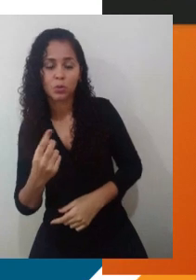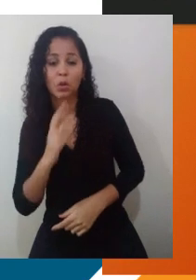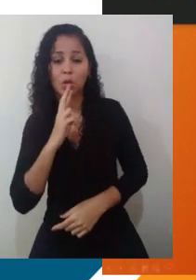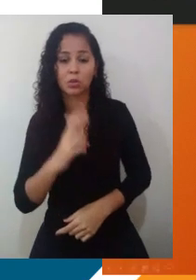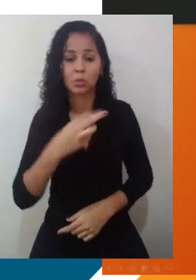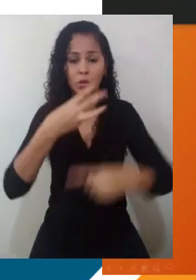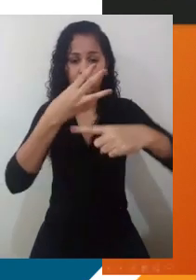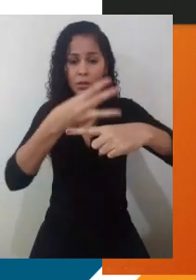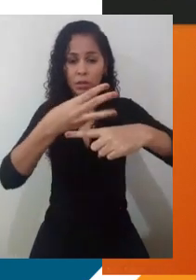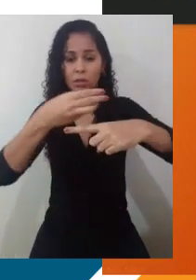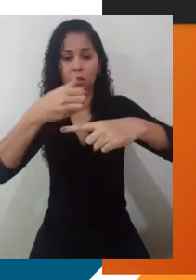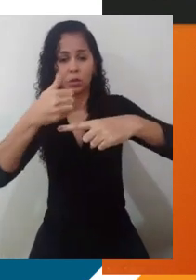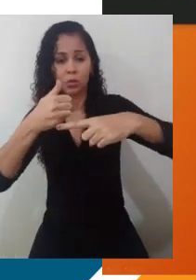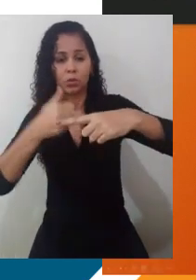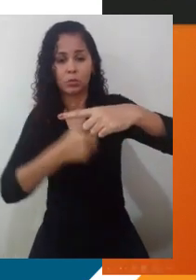16.